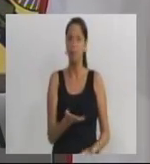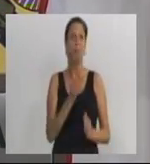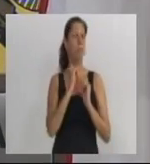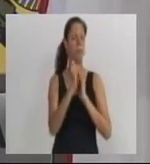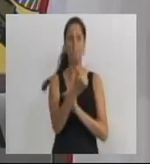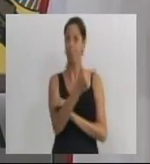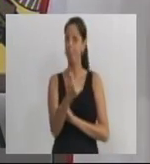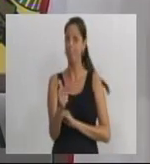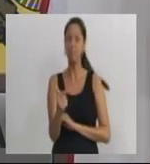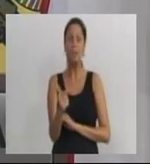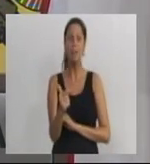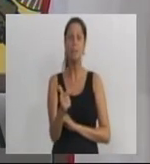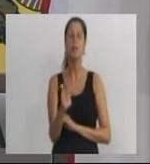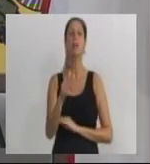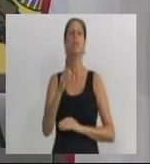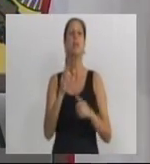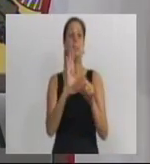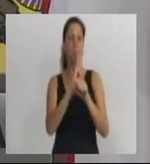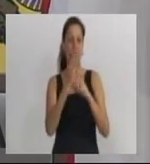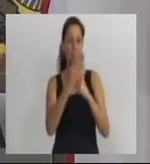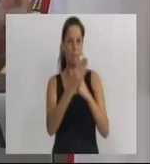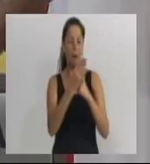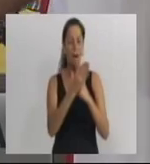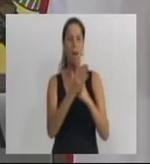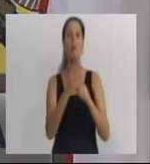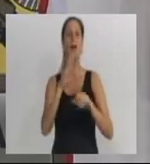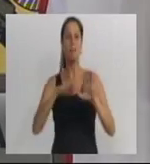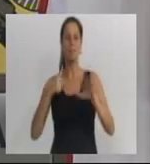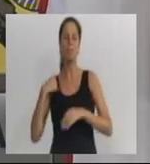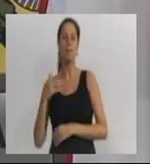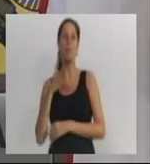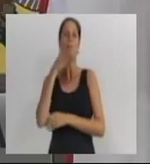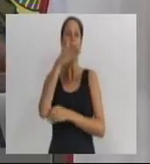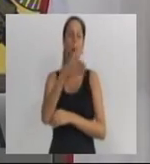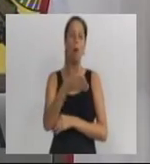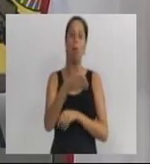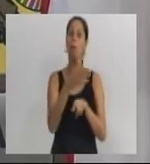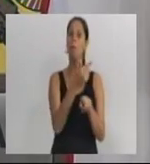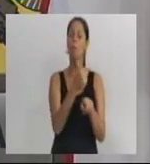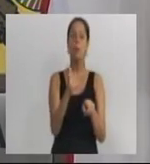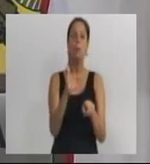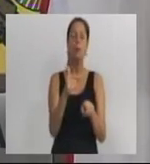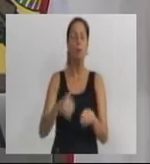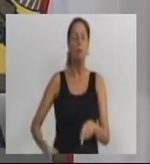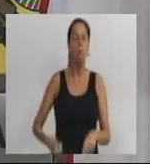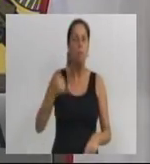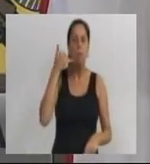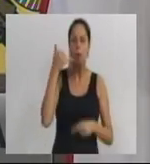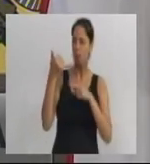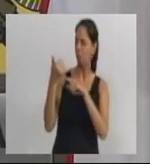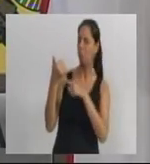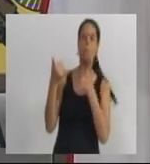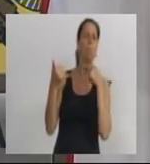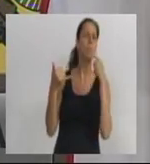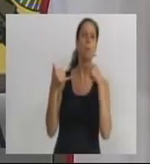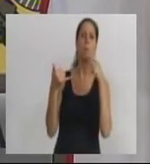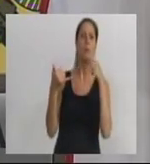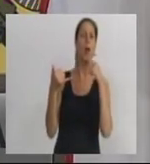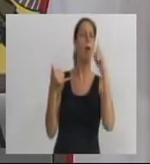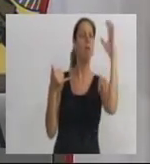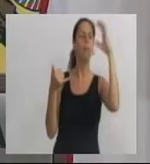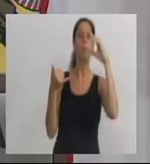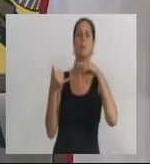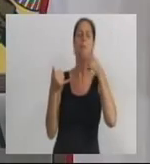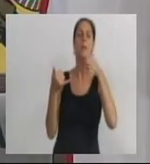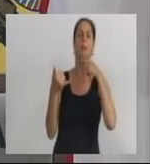entorno, para sabermos e podermos nos comunicar por telefone celular, nós temos que procurar um morro, procurar lá perto de uma creche, procurar lá na